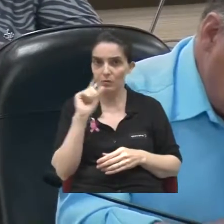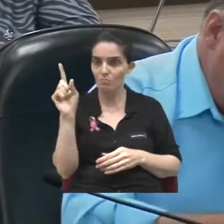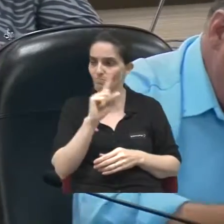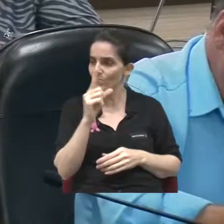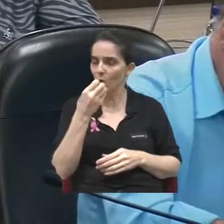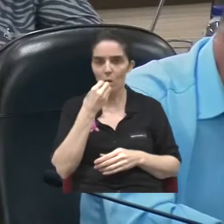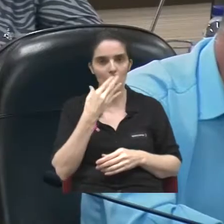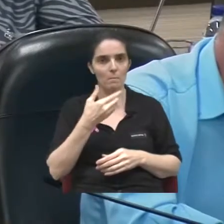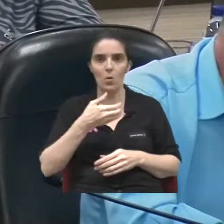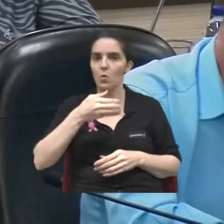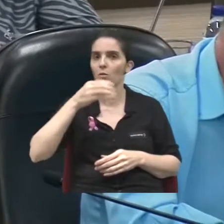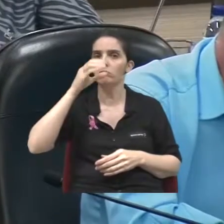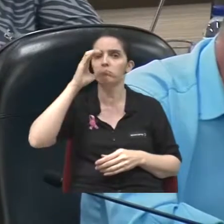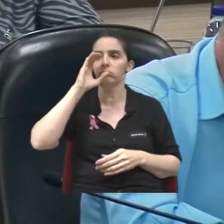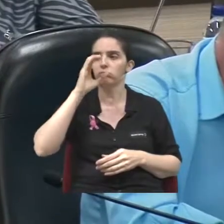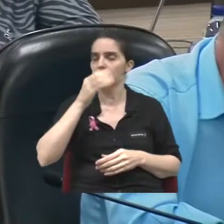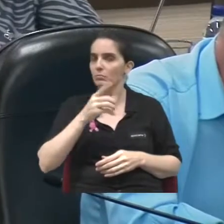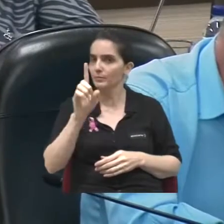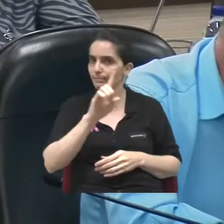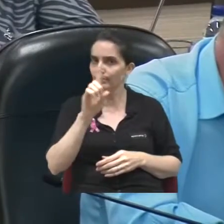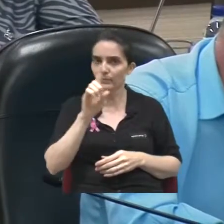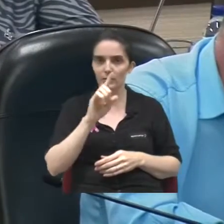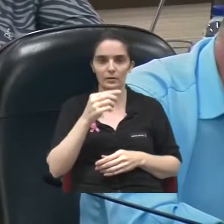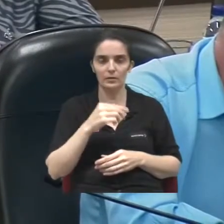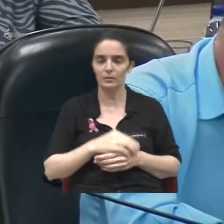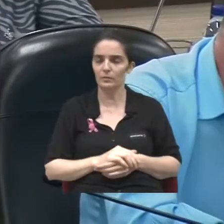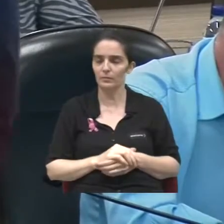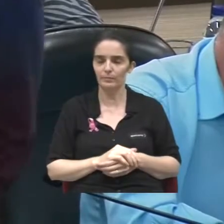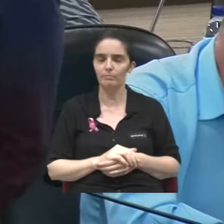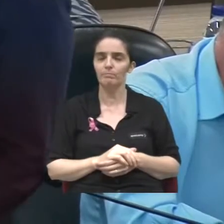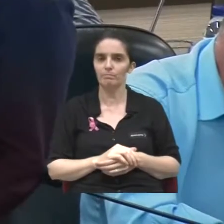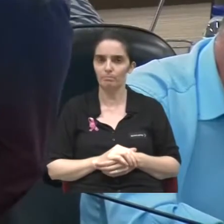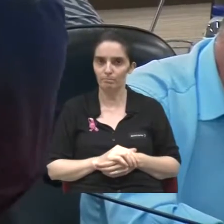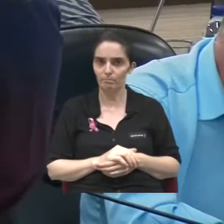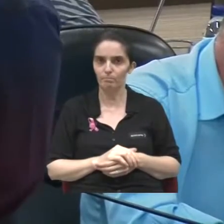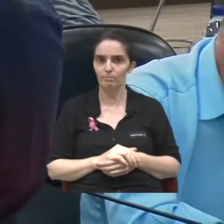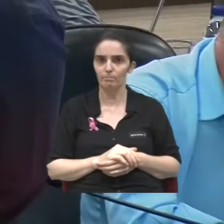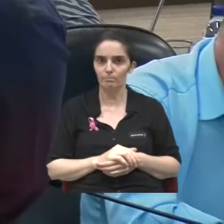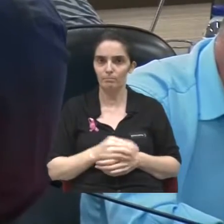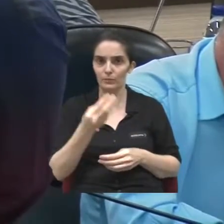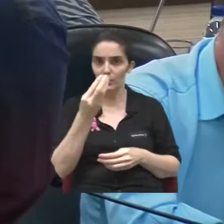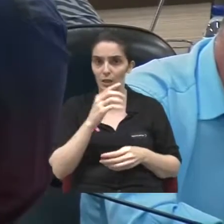existe essa nomenclatura. Portanto, presidente, vereador Wagner,